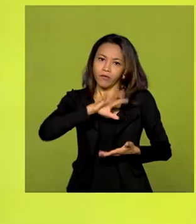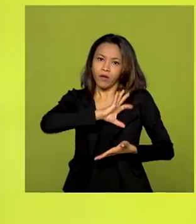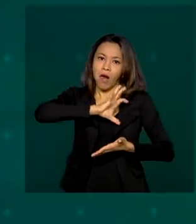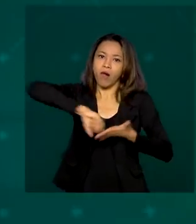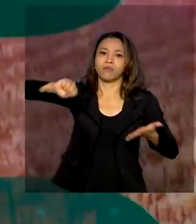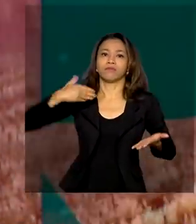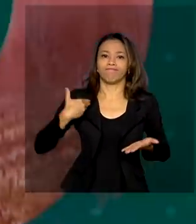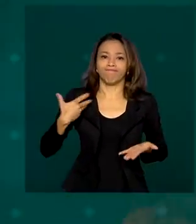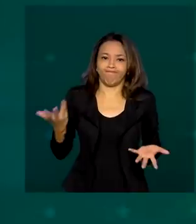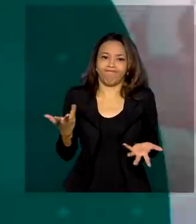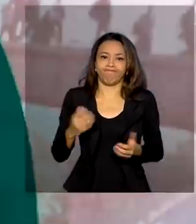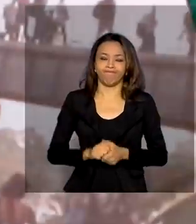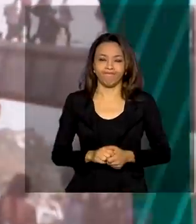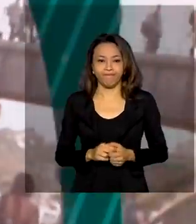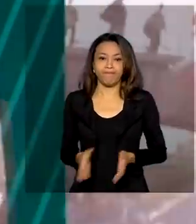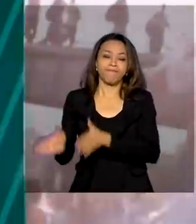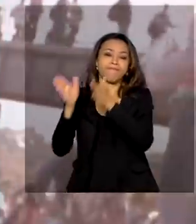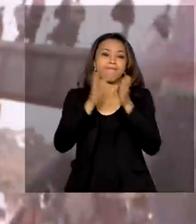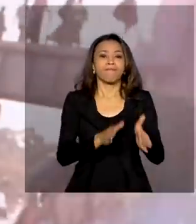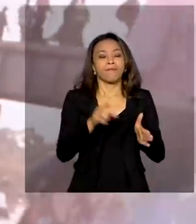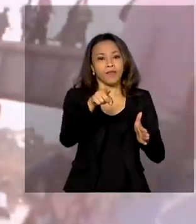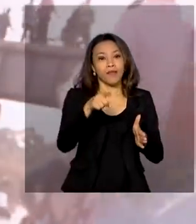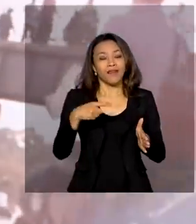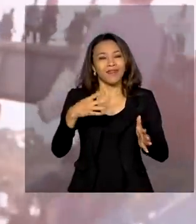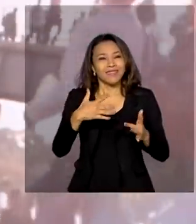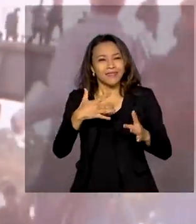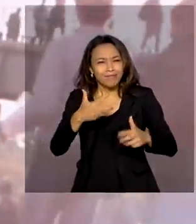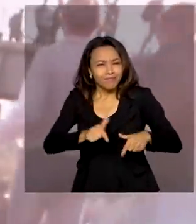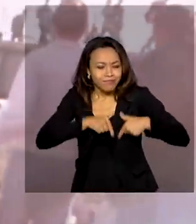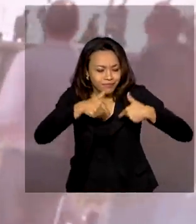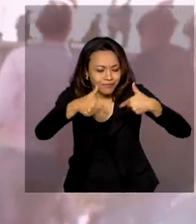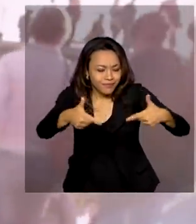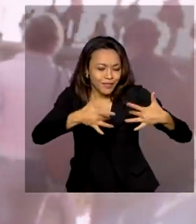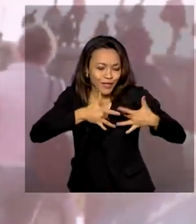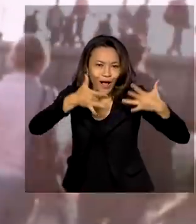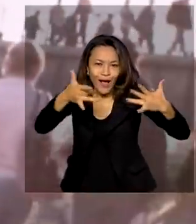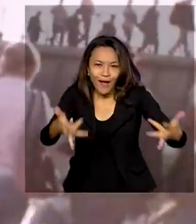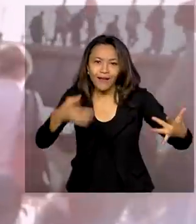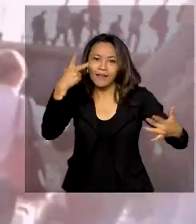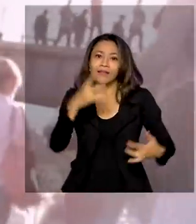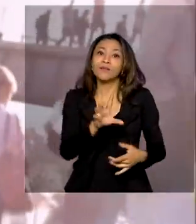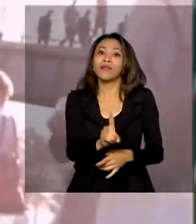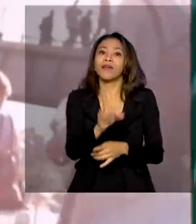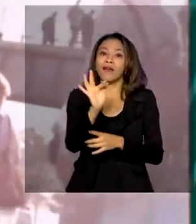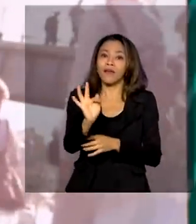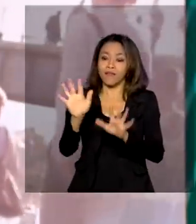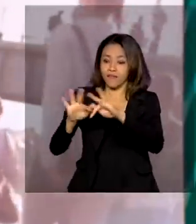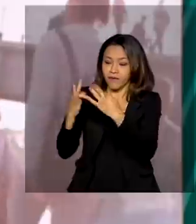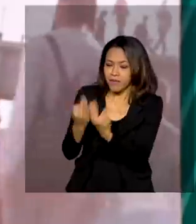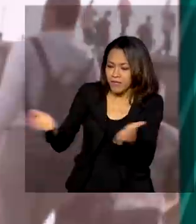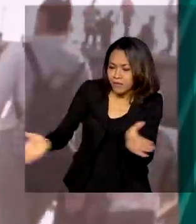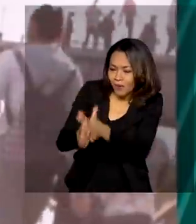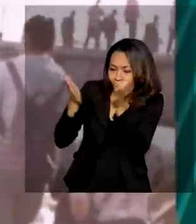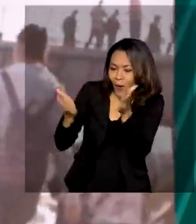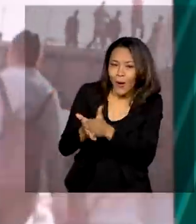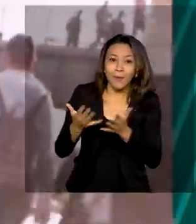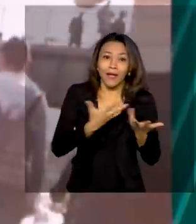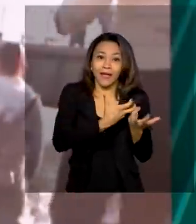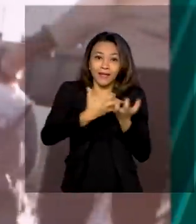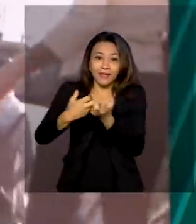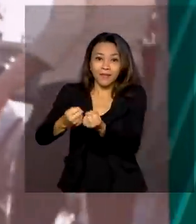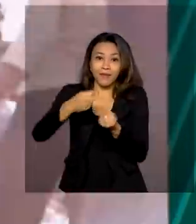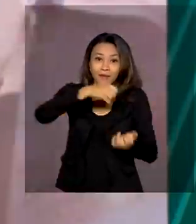difícil uma ação de solidariedade no distrito federal famílias de baixa renda receberam doações